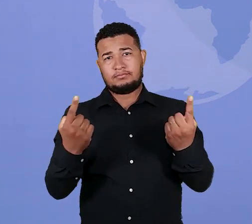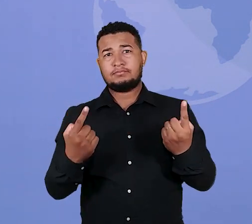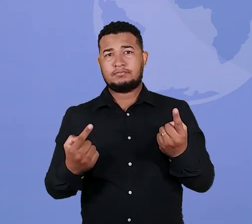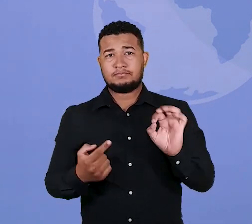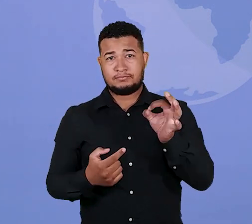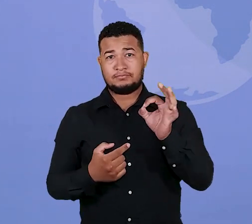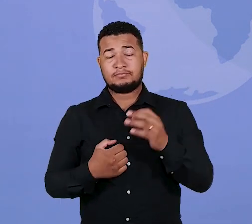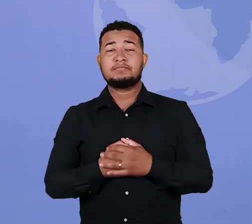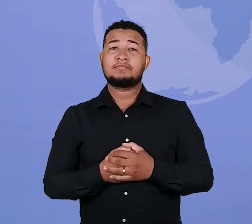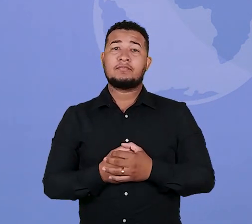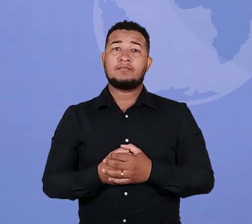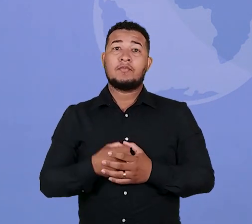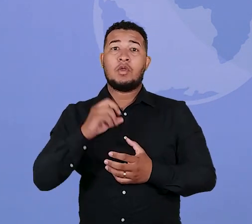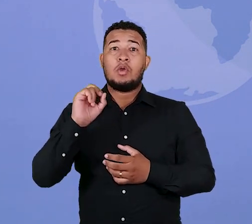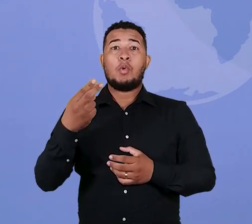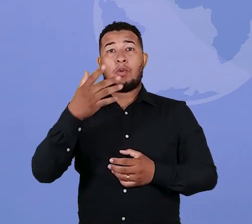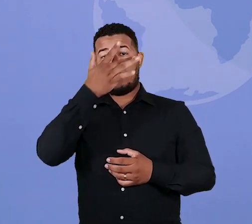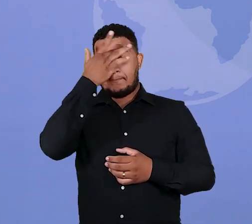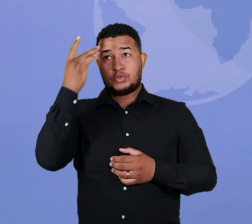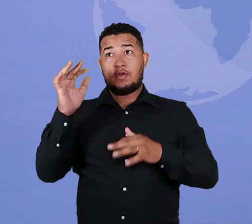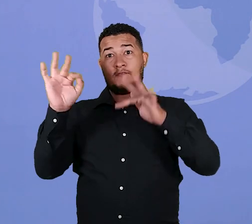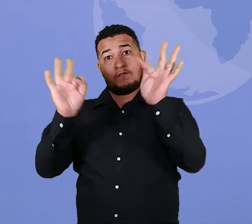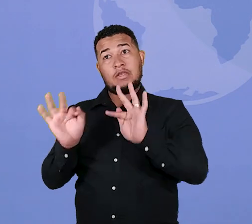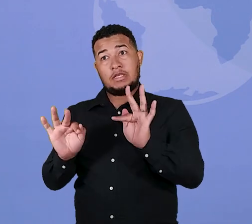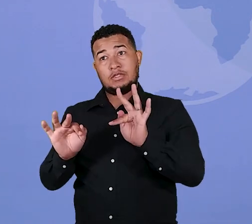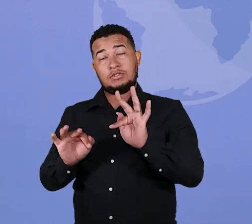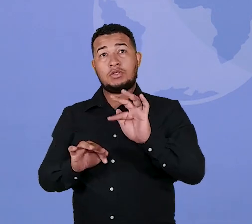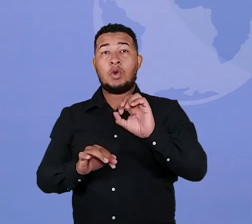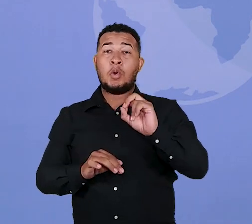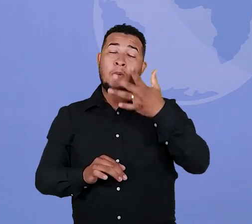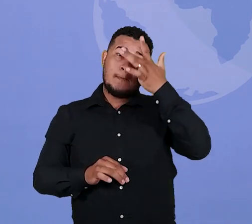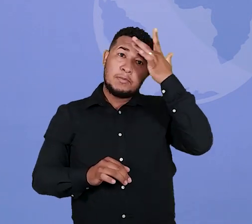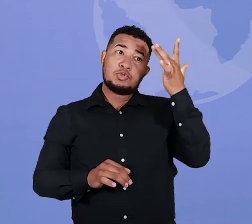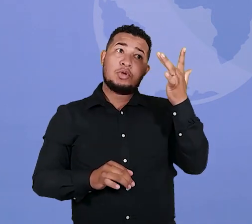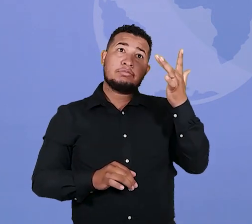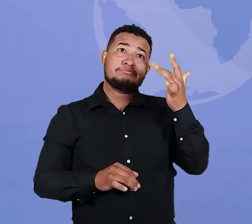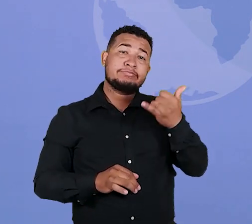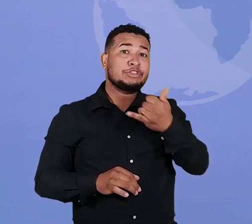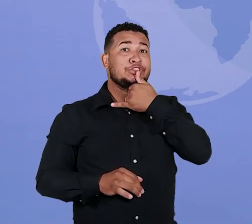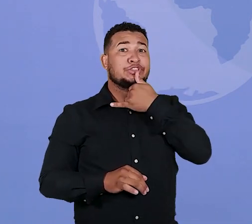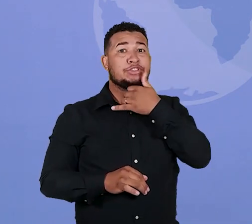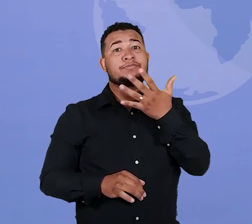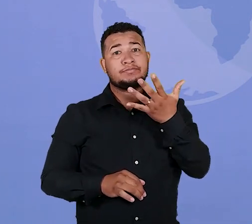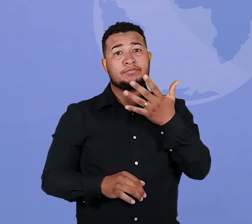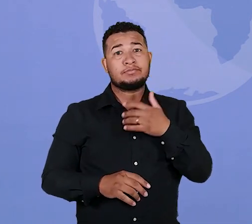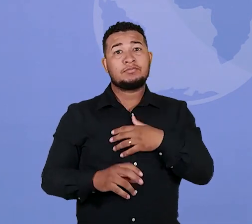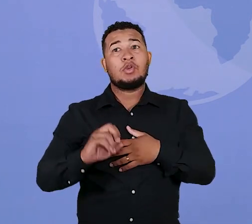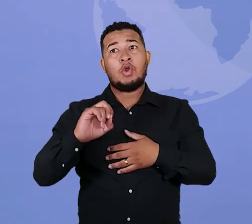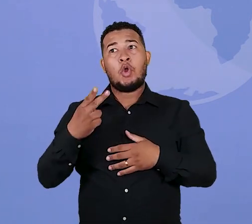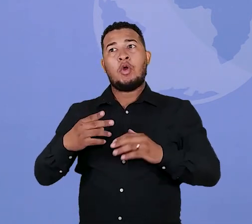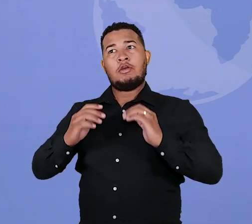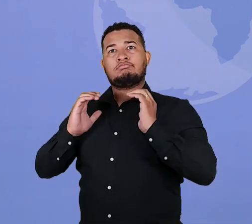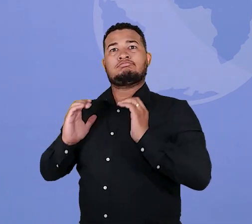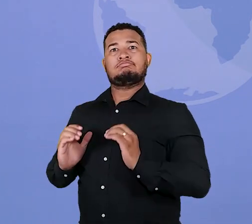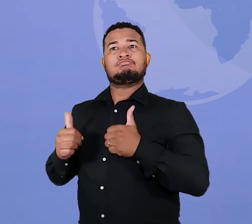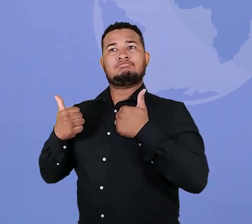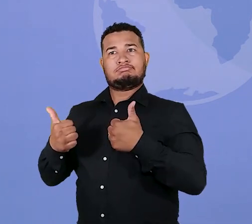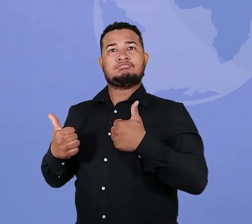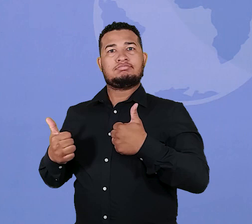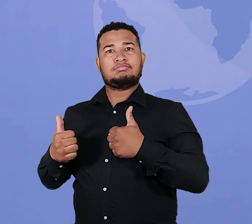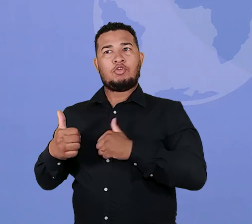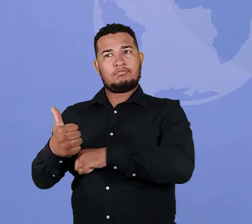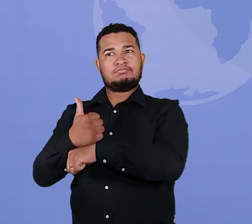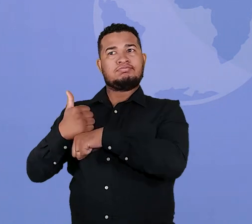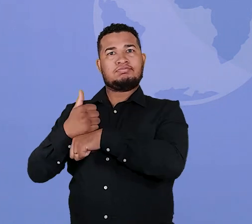é? Ou uma pessoa ela é feliz, ou ela é infeliz. Ou é competente, ou